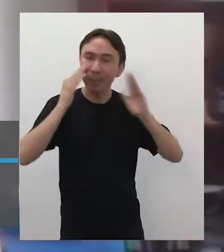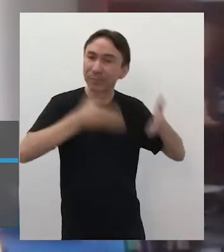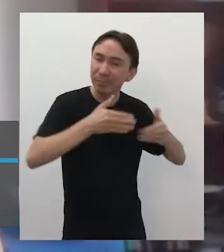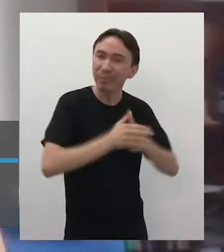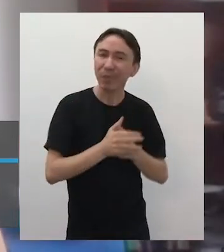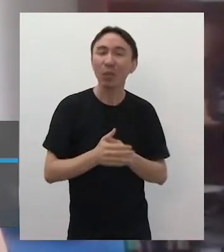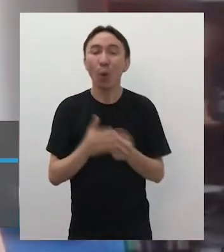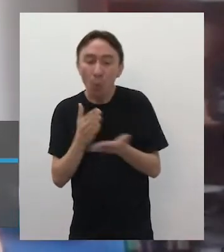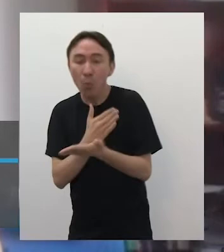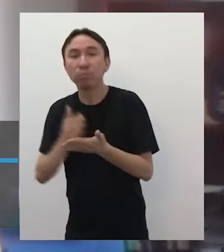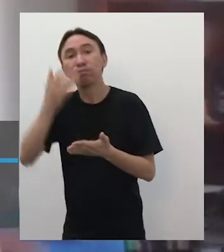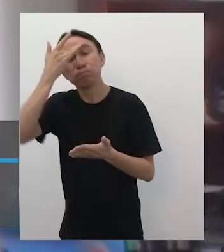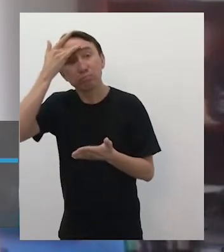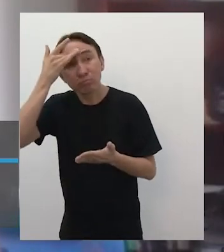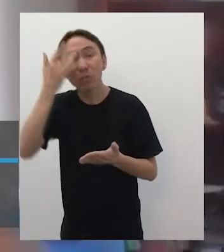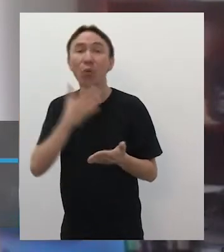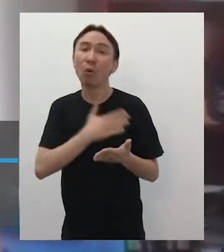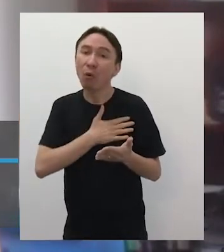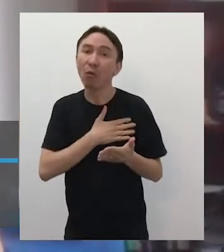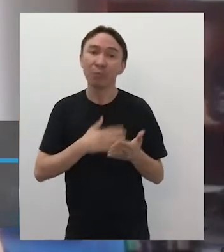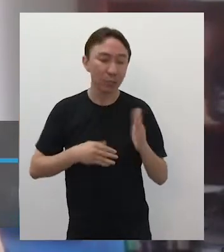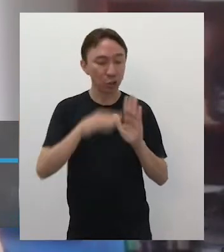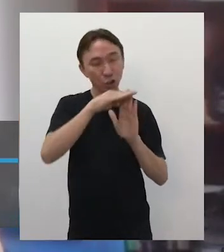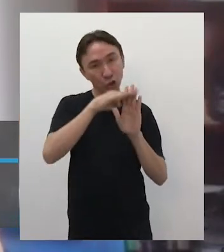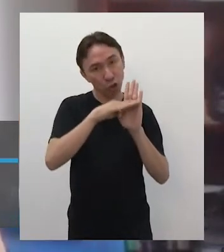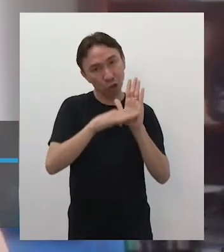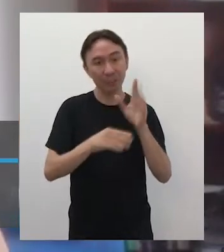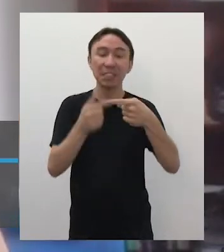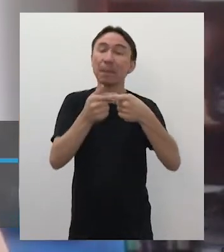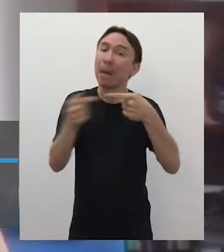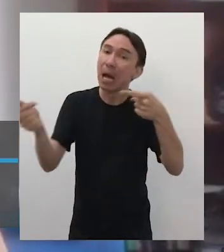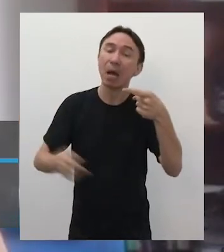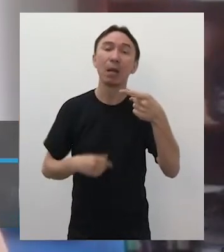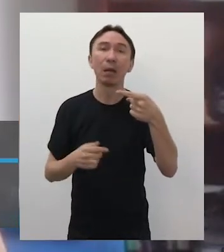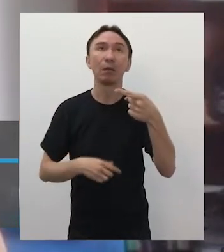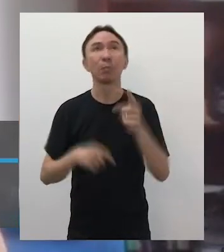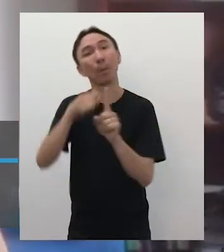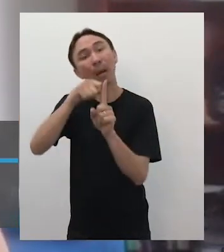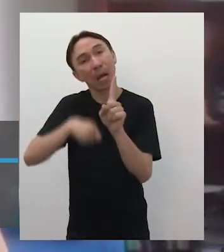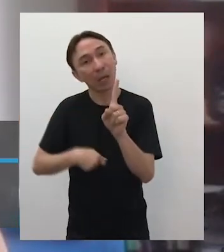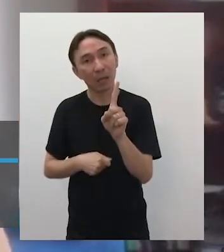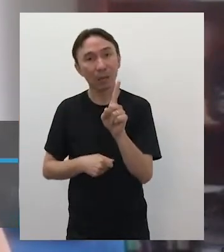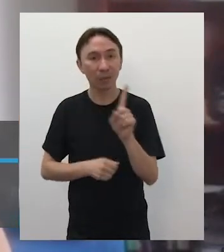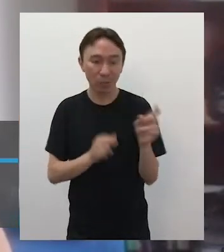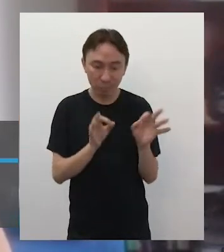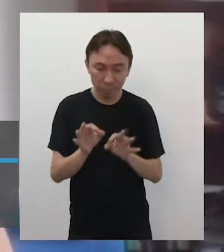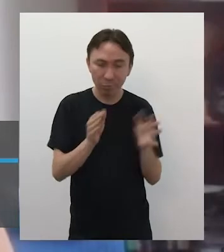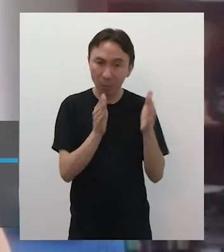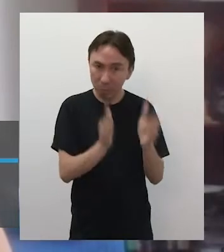justamente porque de repente aquela tarefa é um pouco mais desafiadora do que a gente estava prevendo, ou então eu